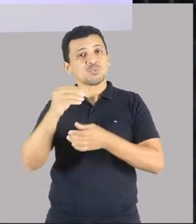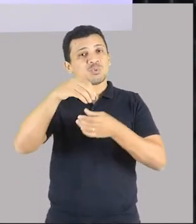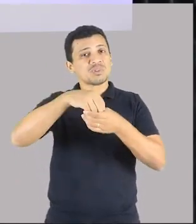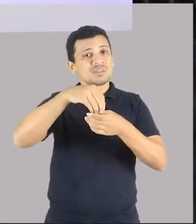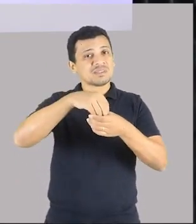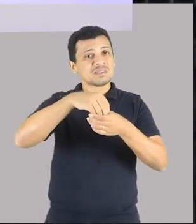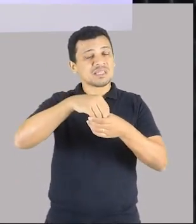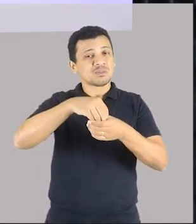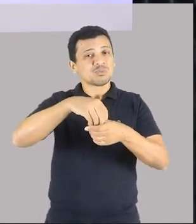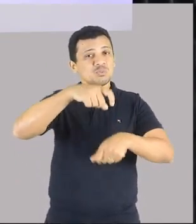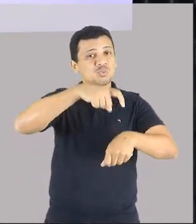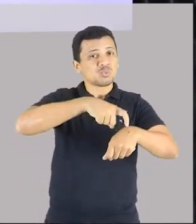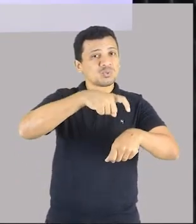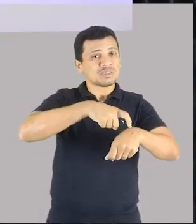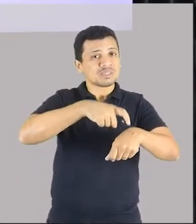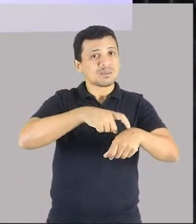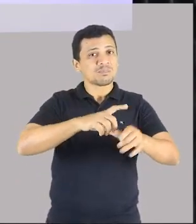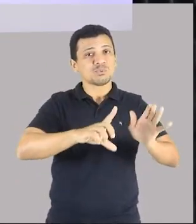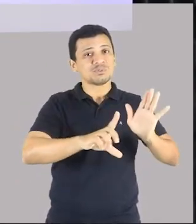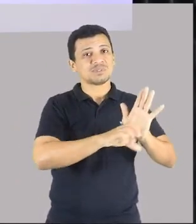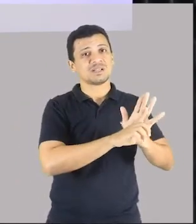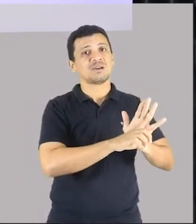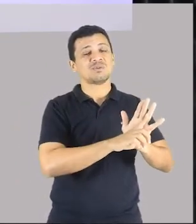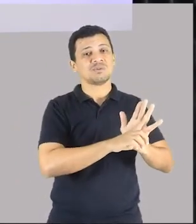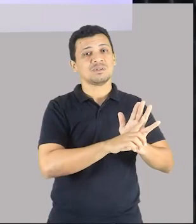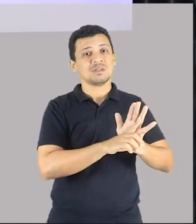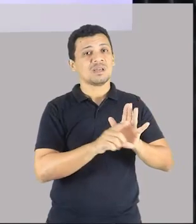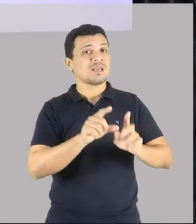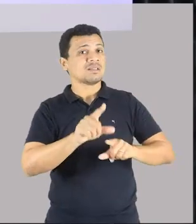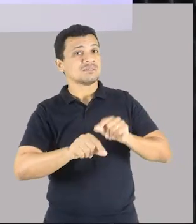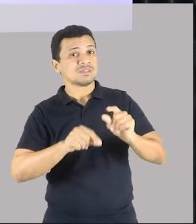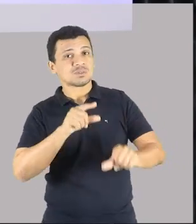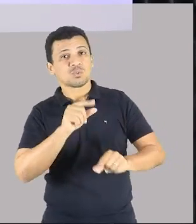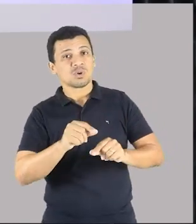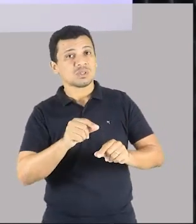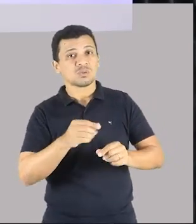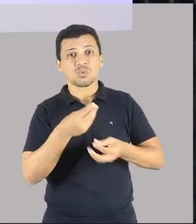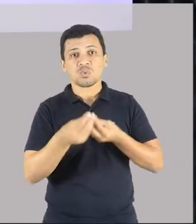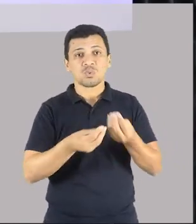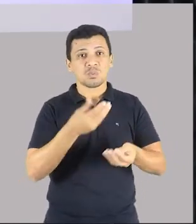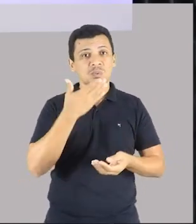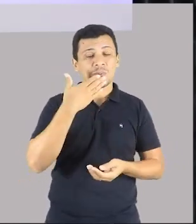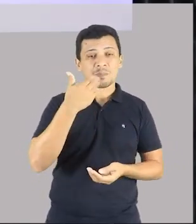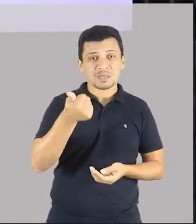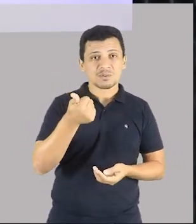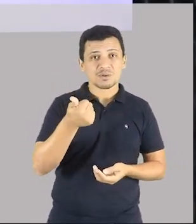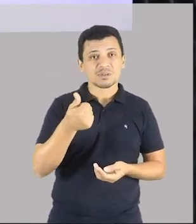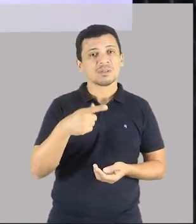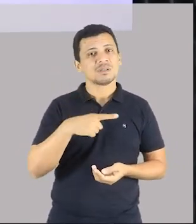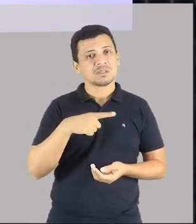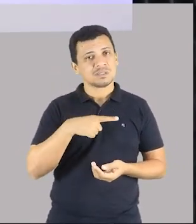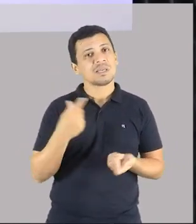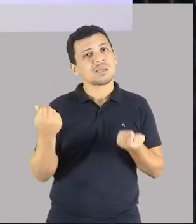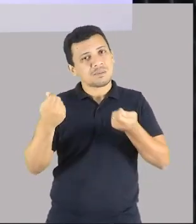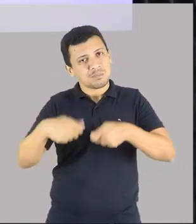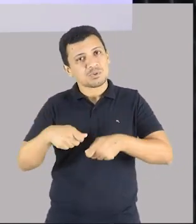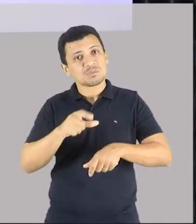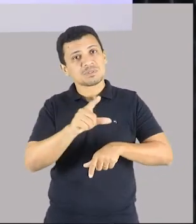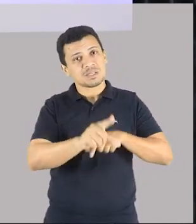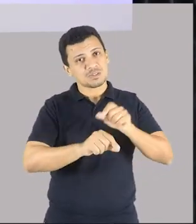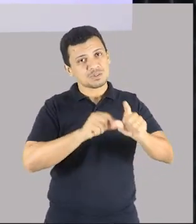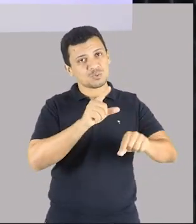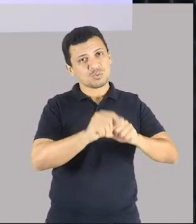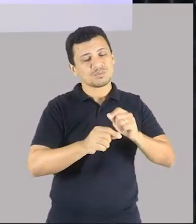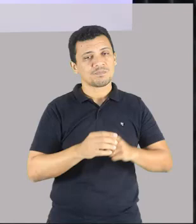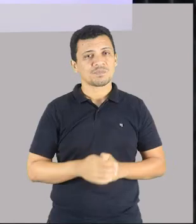legal. Então, ele escolhe quando é melhor praticar, a forma como é melhor, quando houver essa possibilidade de escolha.